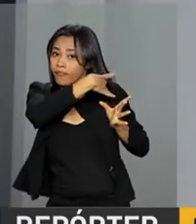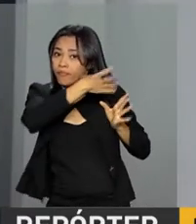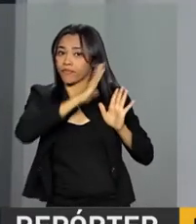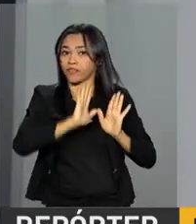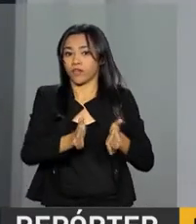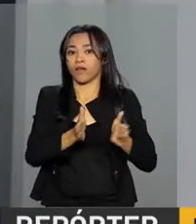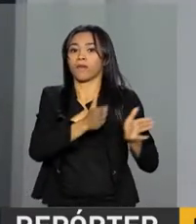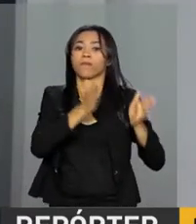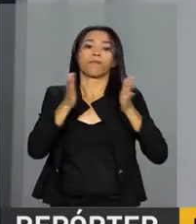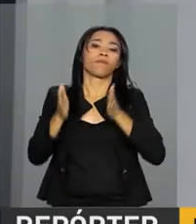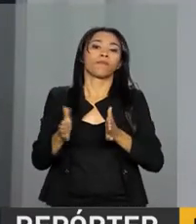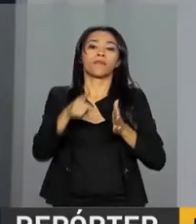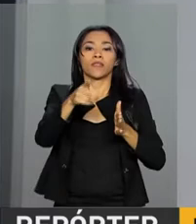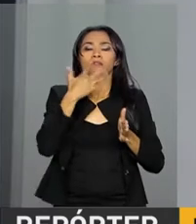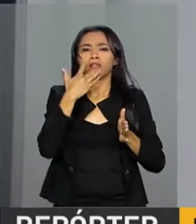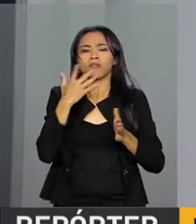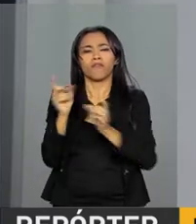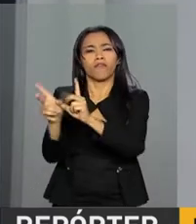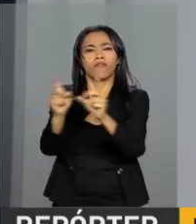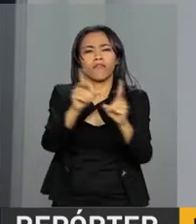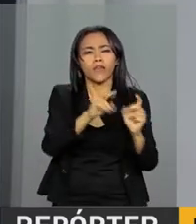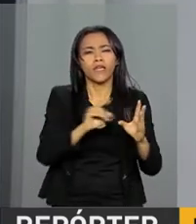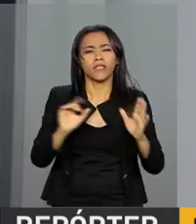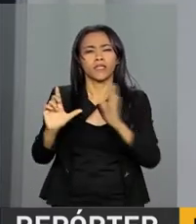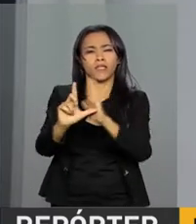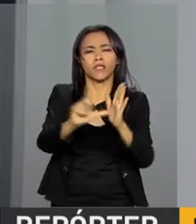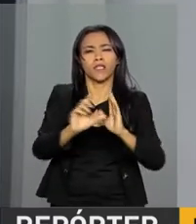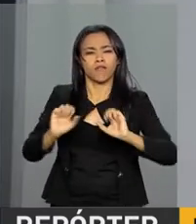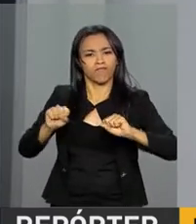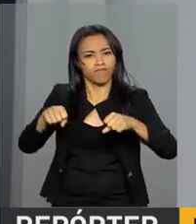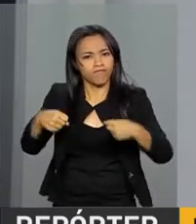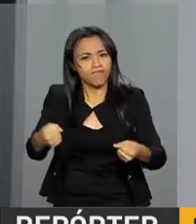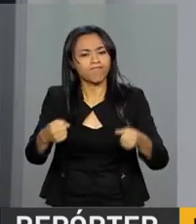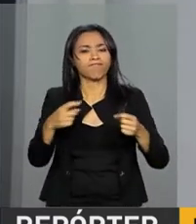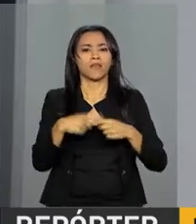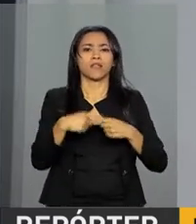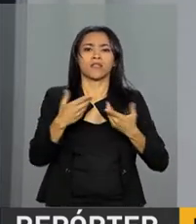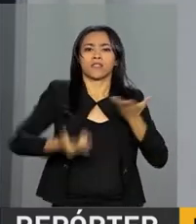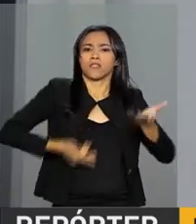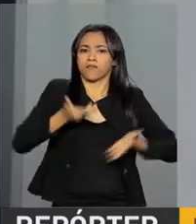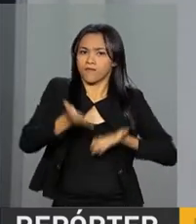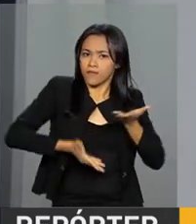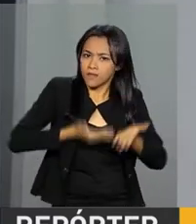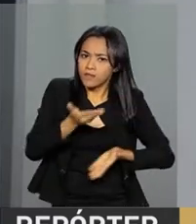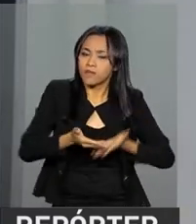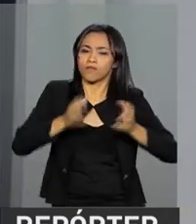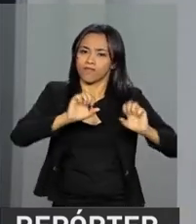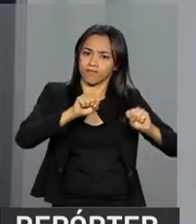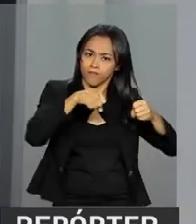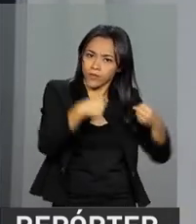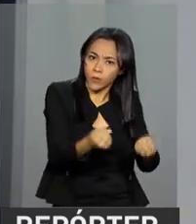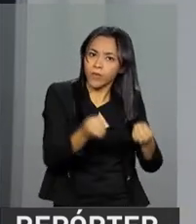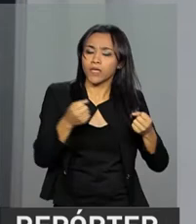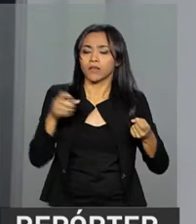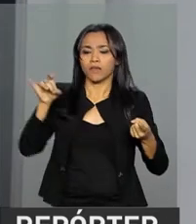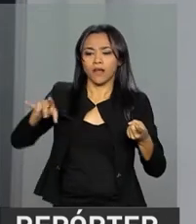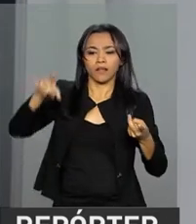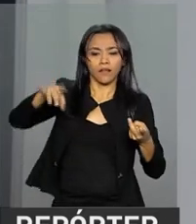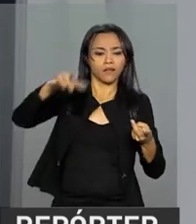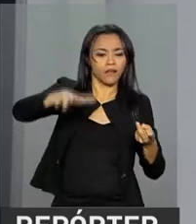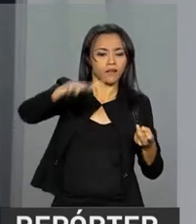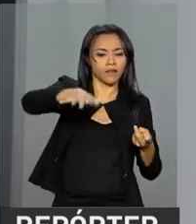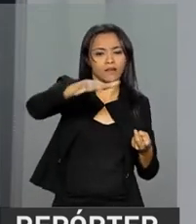do comércio em se recuperando é serviço deve ser amplamente também todos os